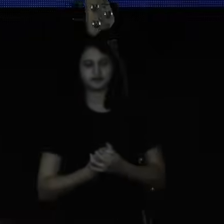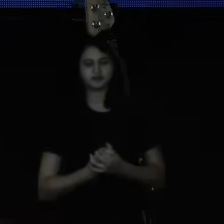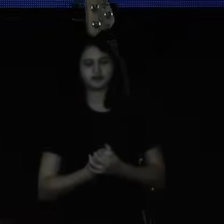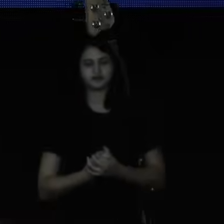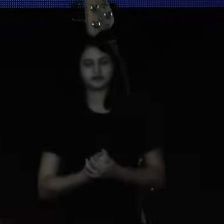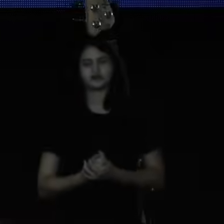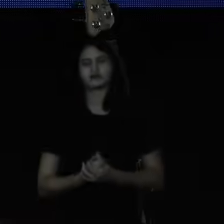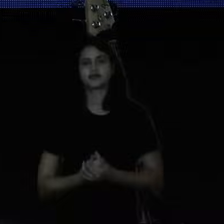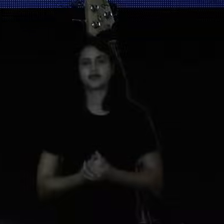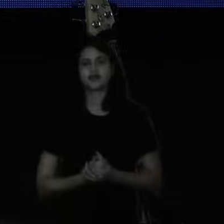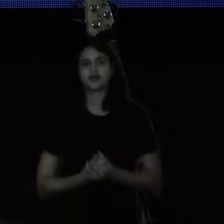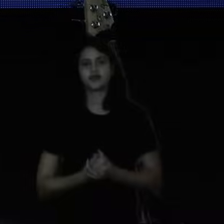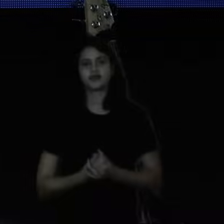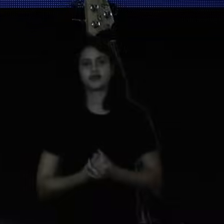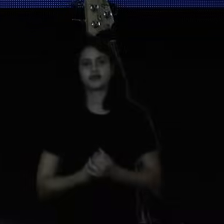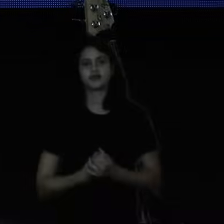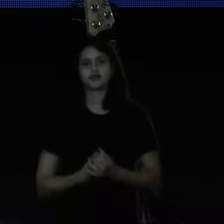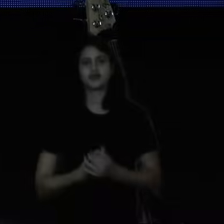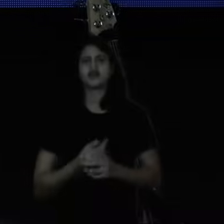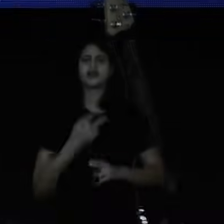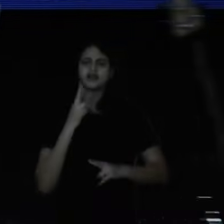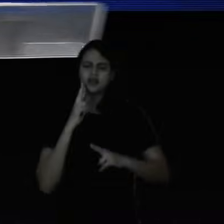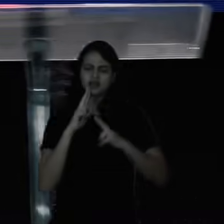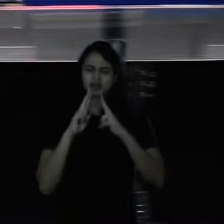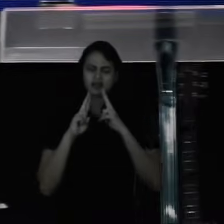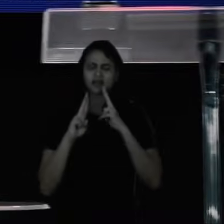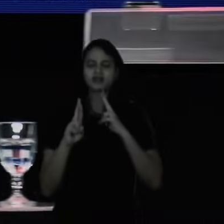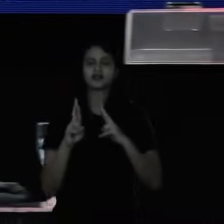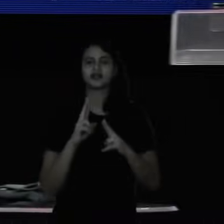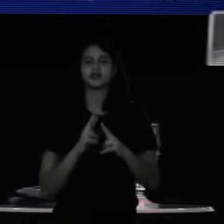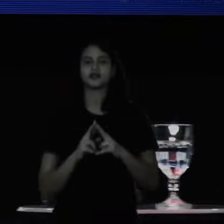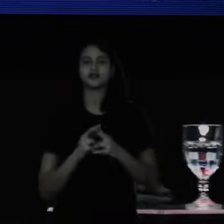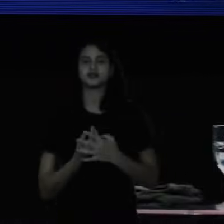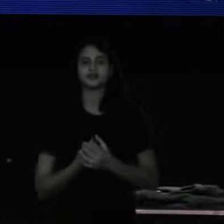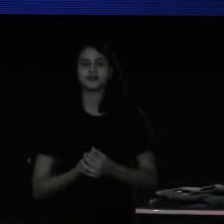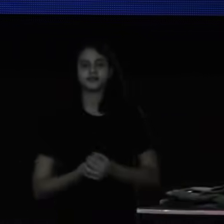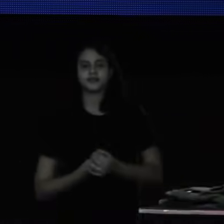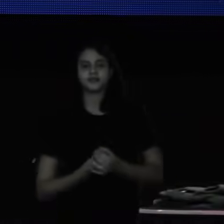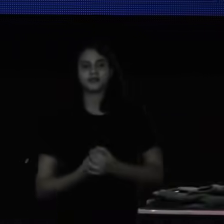palavras que tinha dito. Ah, sabe o que é que Jefté podia ter feito?